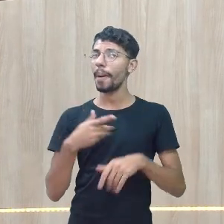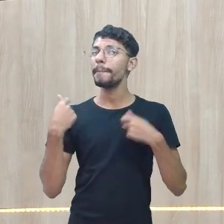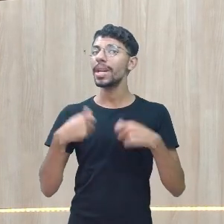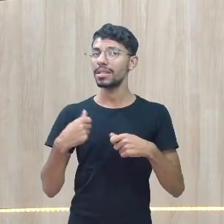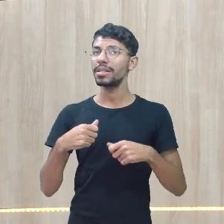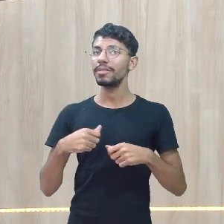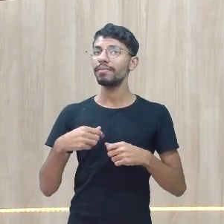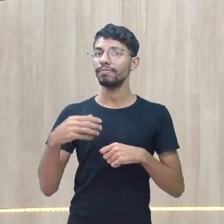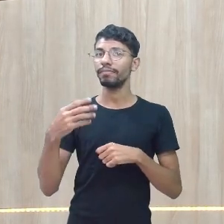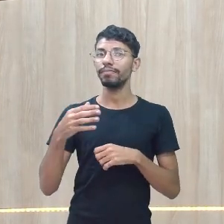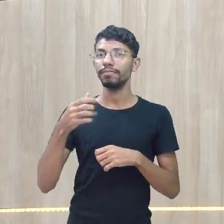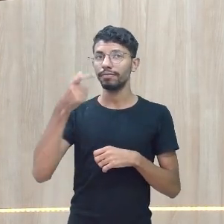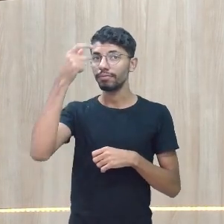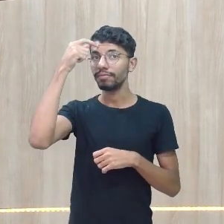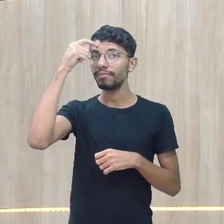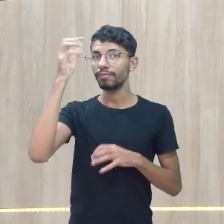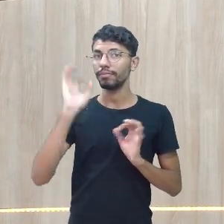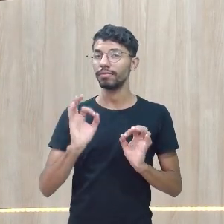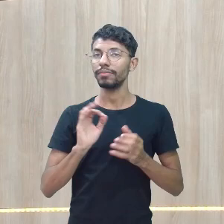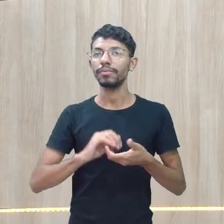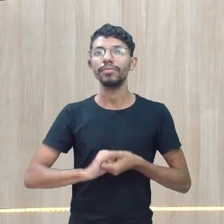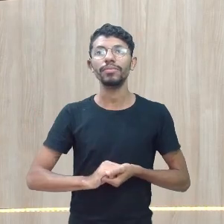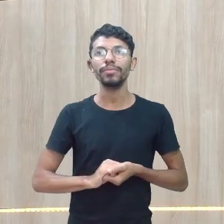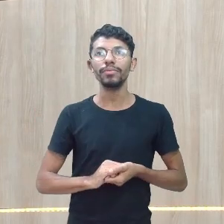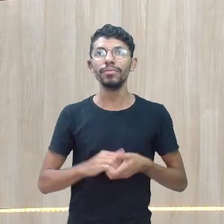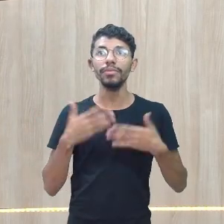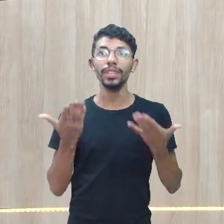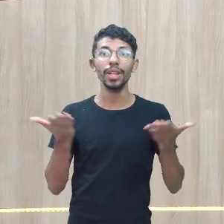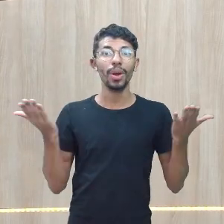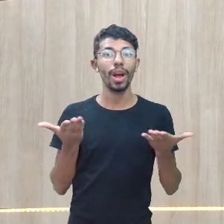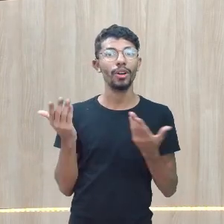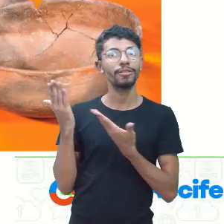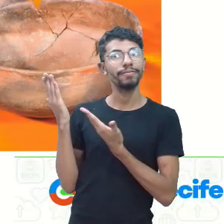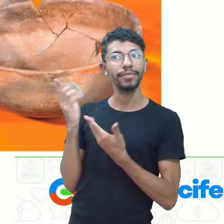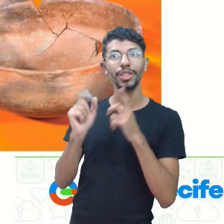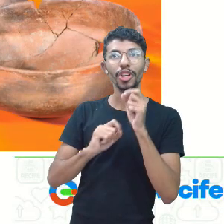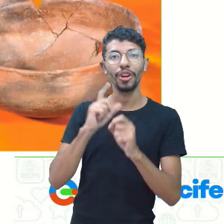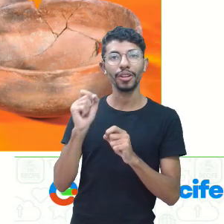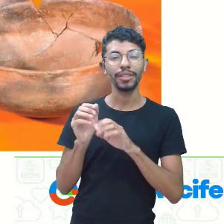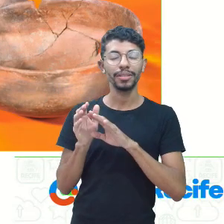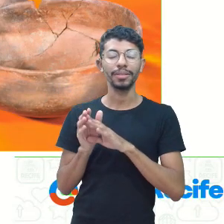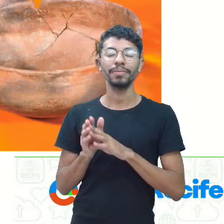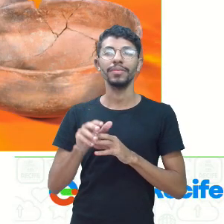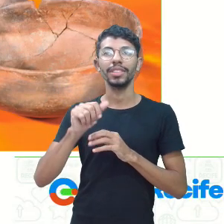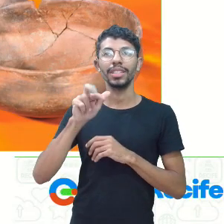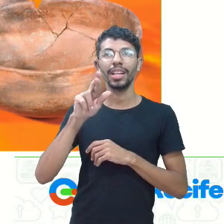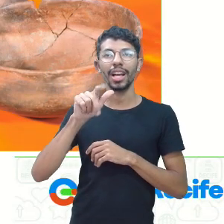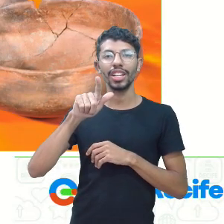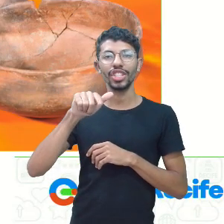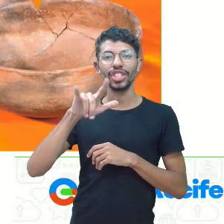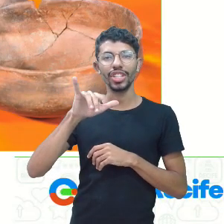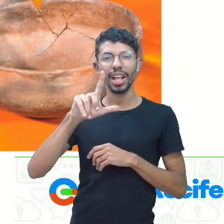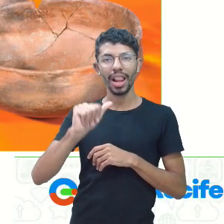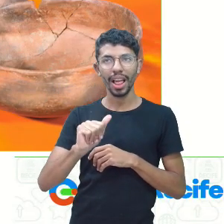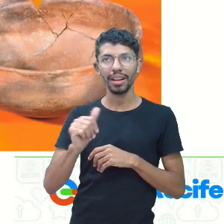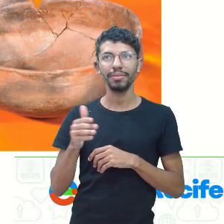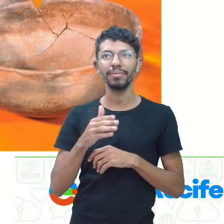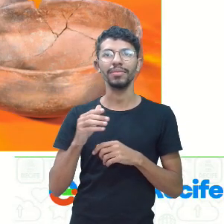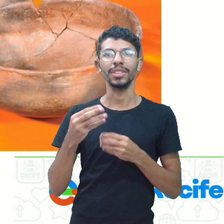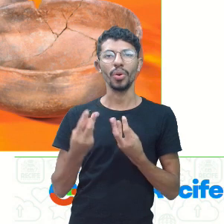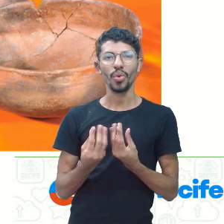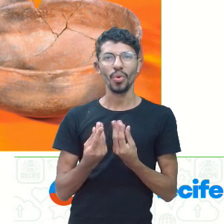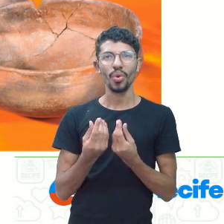vai para a argila, né? A argila queimada, uma das produções mais antigas do homem. E é comum,